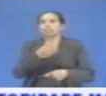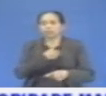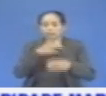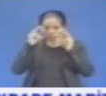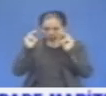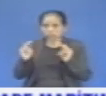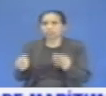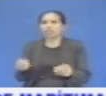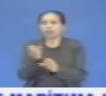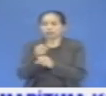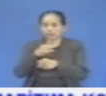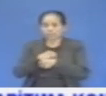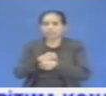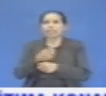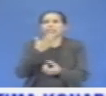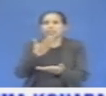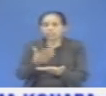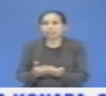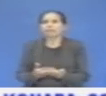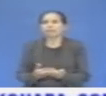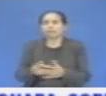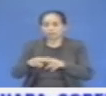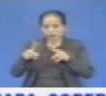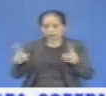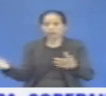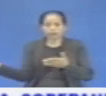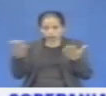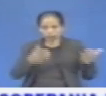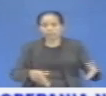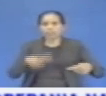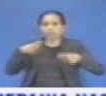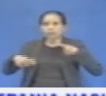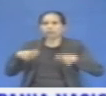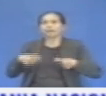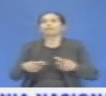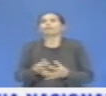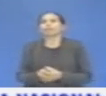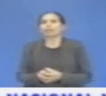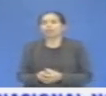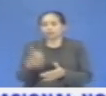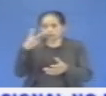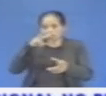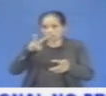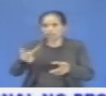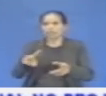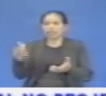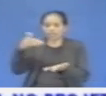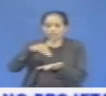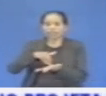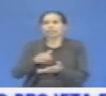precisa atu redi ya fal factus balu mai bem mai tribunal primeira instância fila fale factus sirne ne tribunal